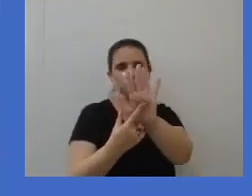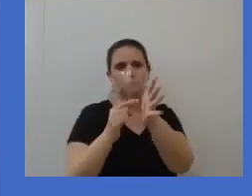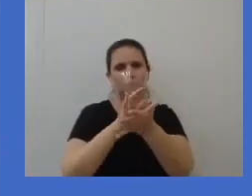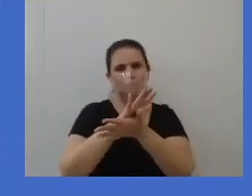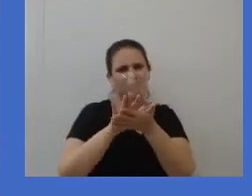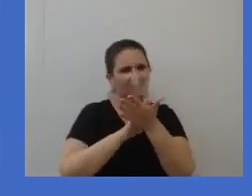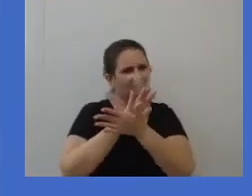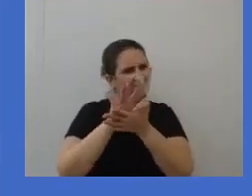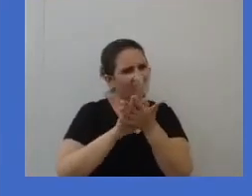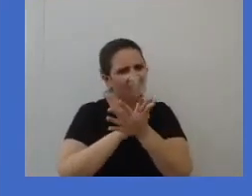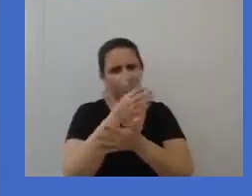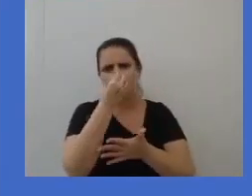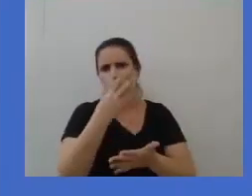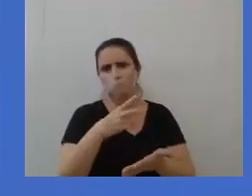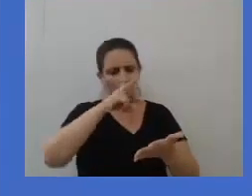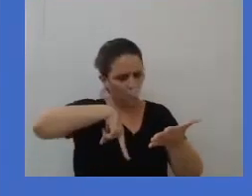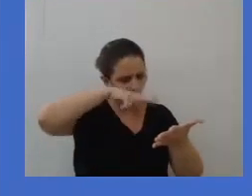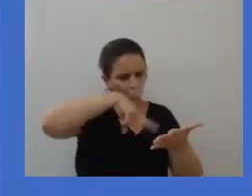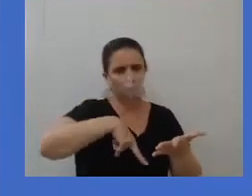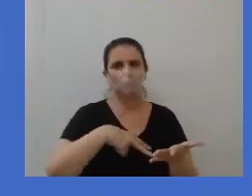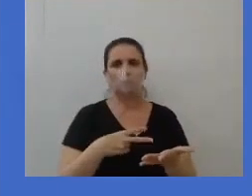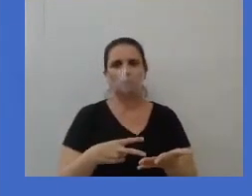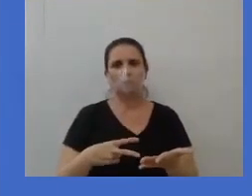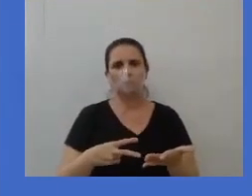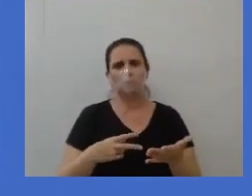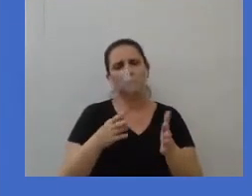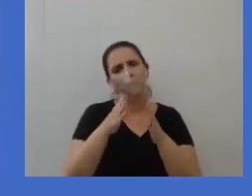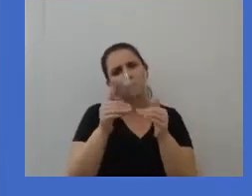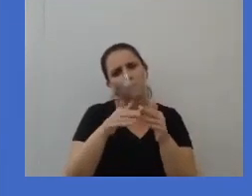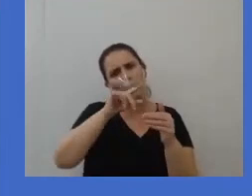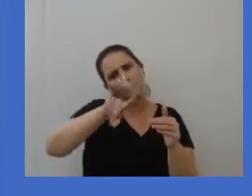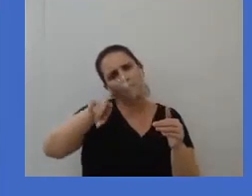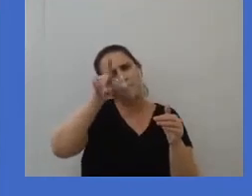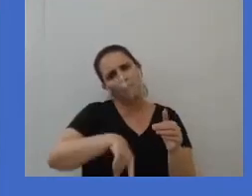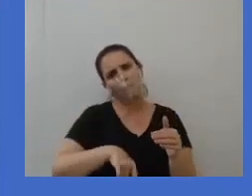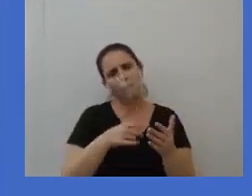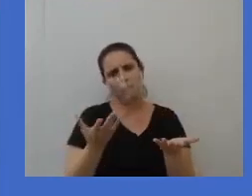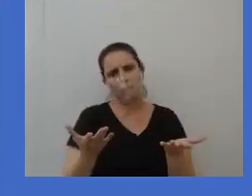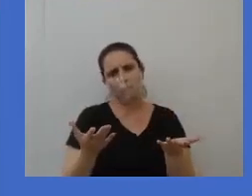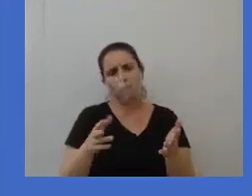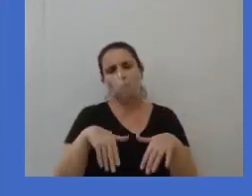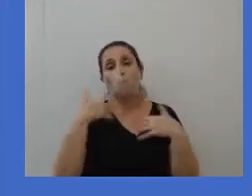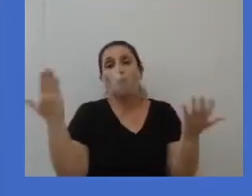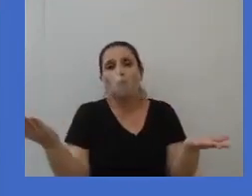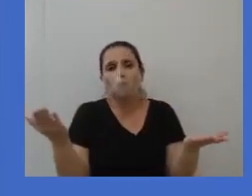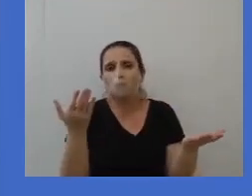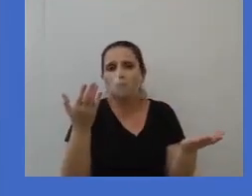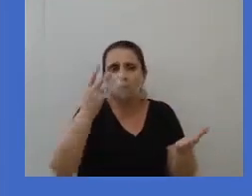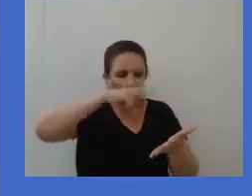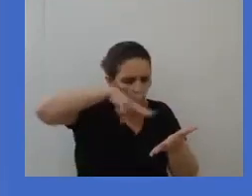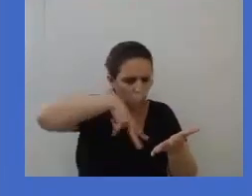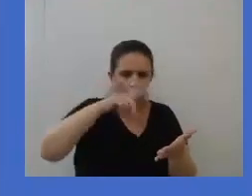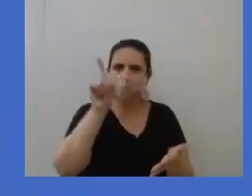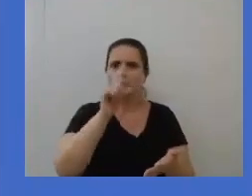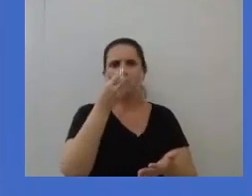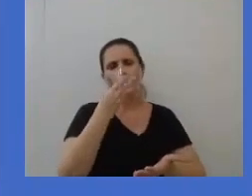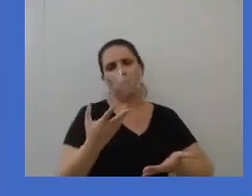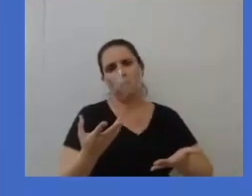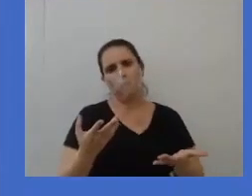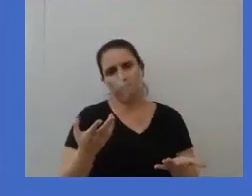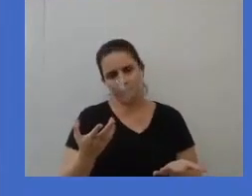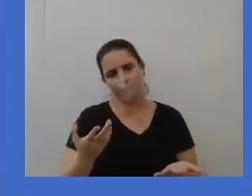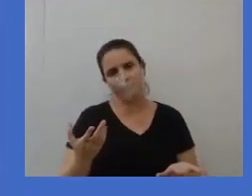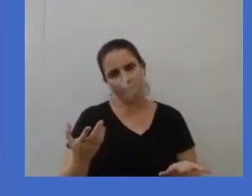nenhuma consequência boa da leitura. E pediu para a gente marcar exatamente aquela que não